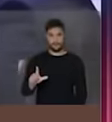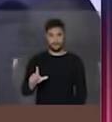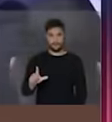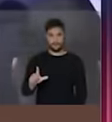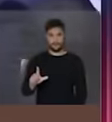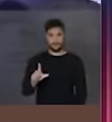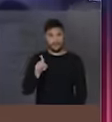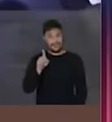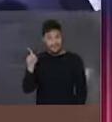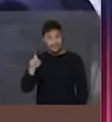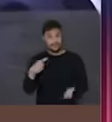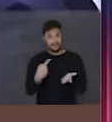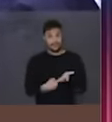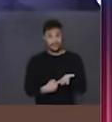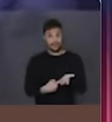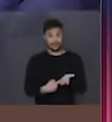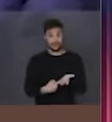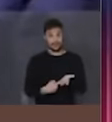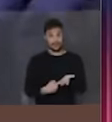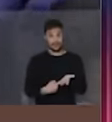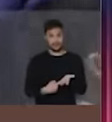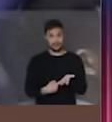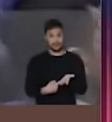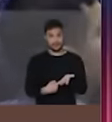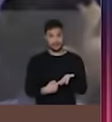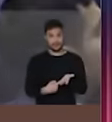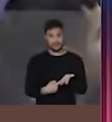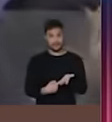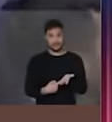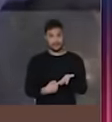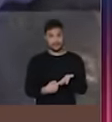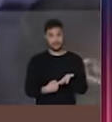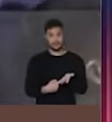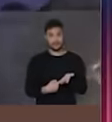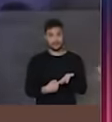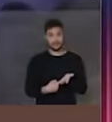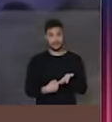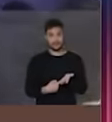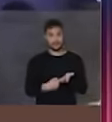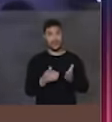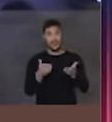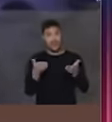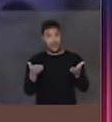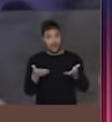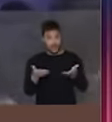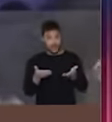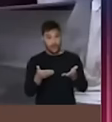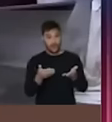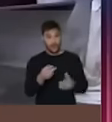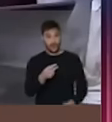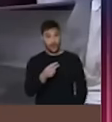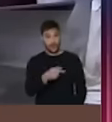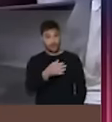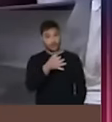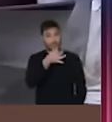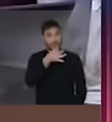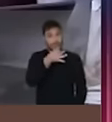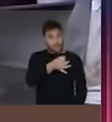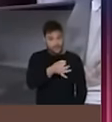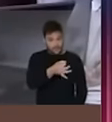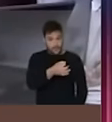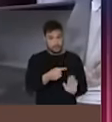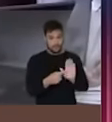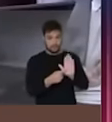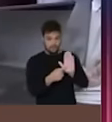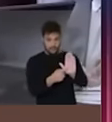Brasil JBS quem é dona da JBS os irmãos Wesley Safadão os irmãos eles vão ter e menos imposto